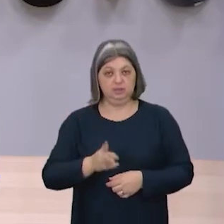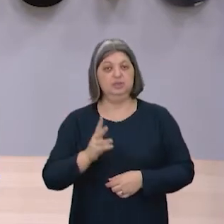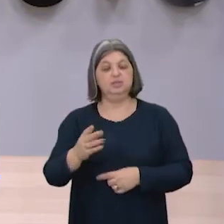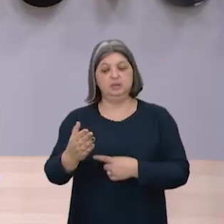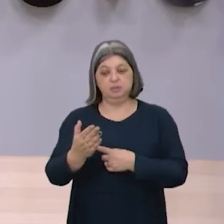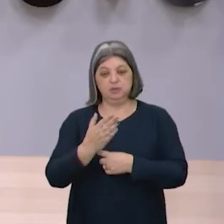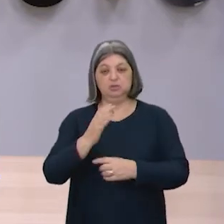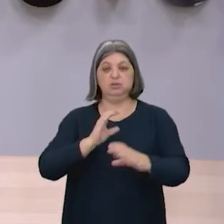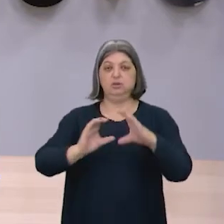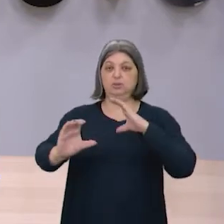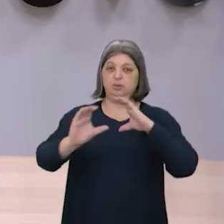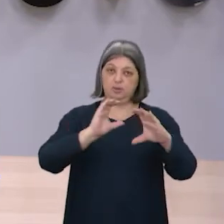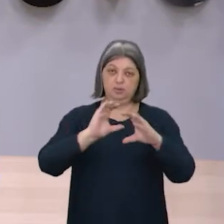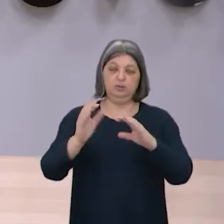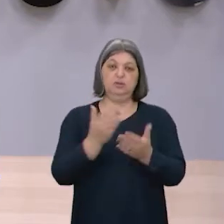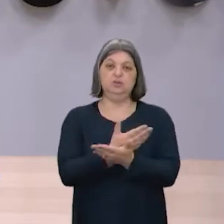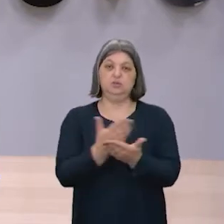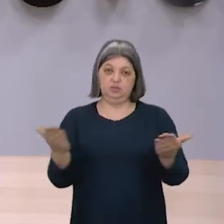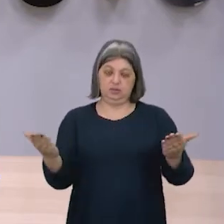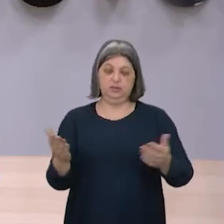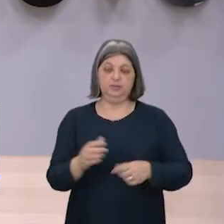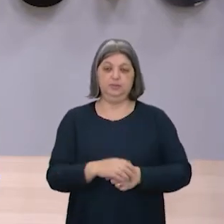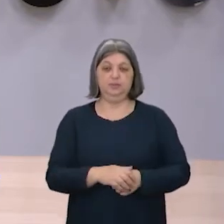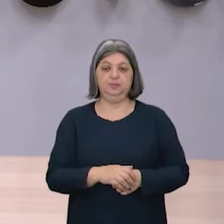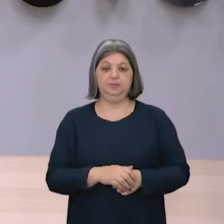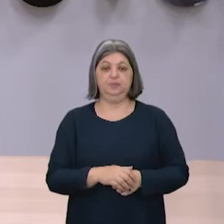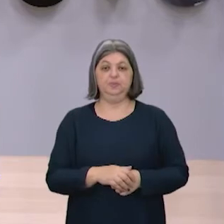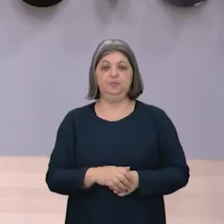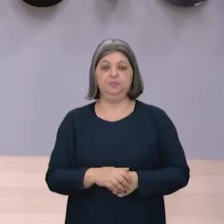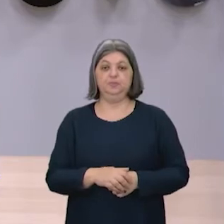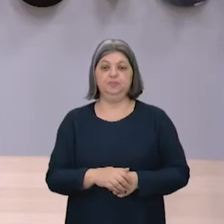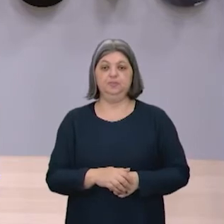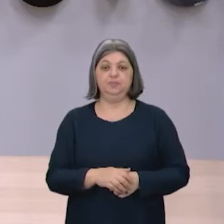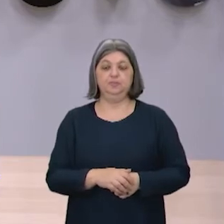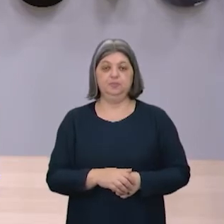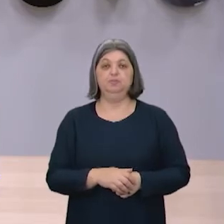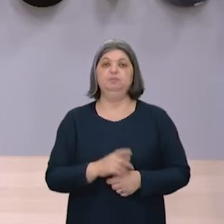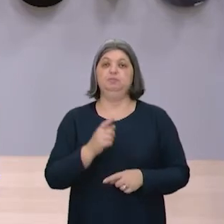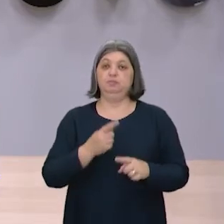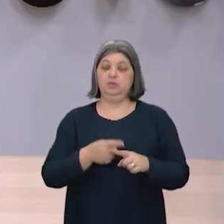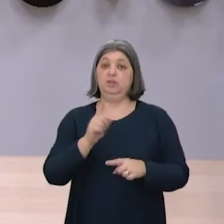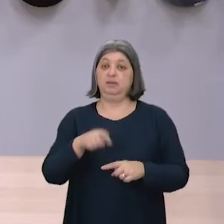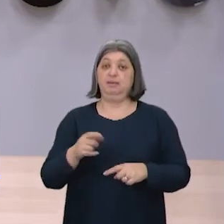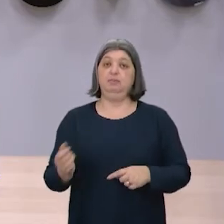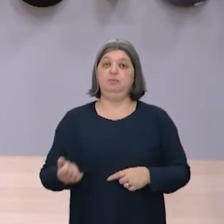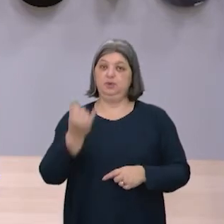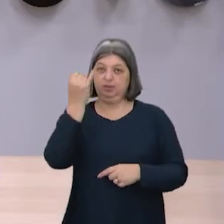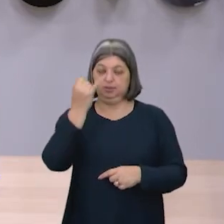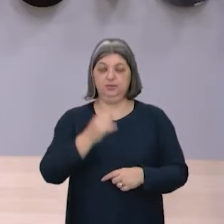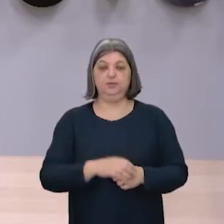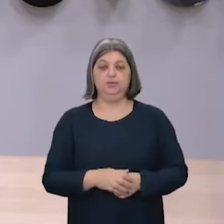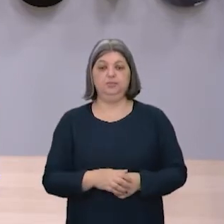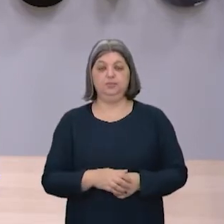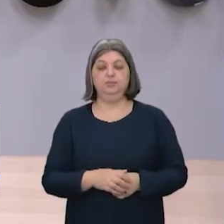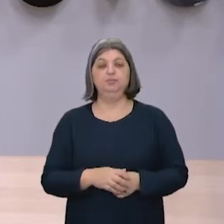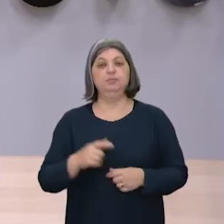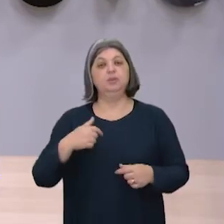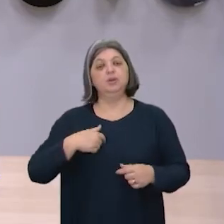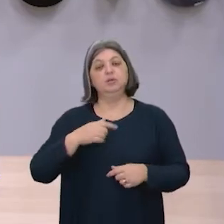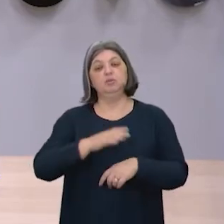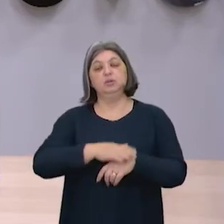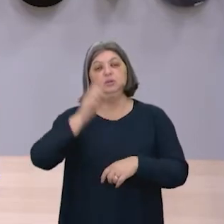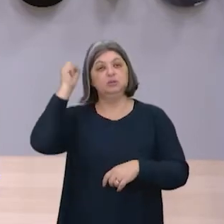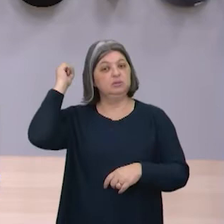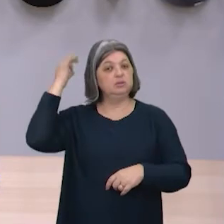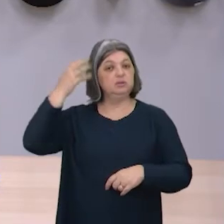nessa comunicação com vocês, né, sempre tão importante. E eu vou fazer aí minha audiodescrição para quem não